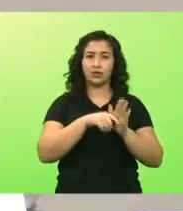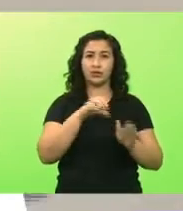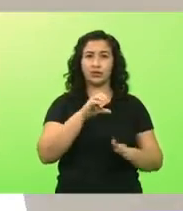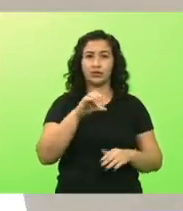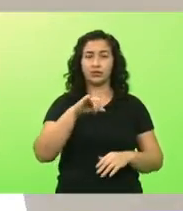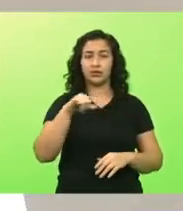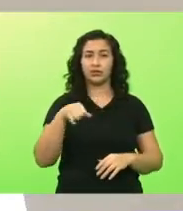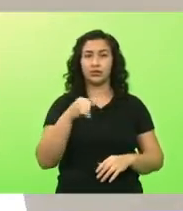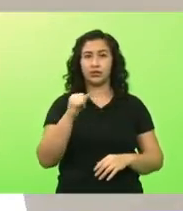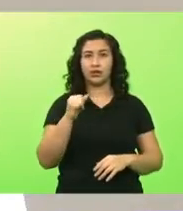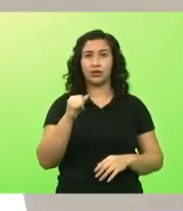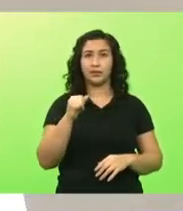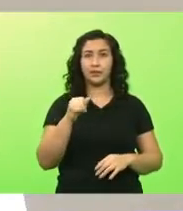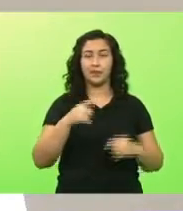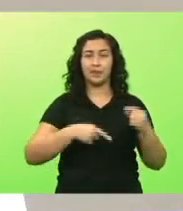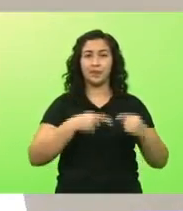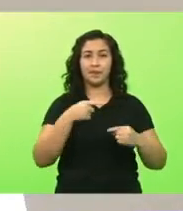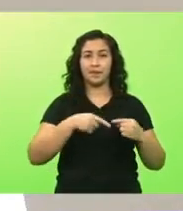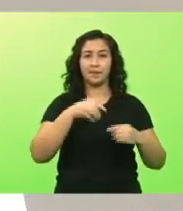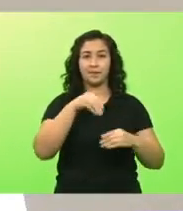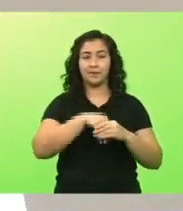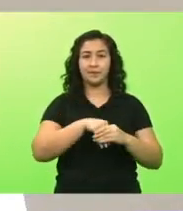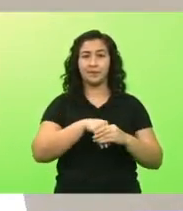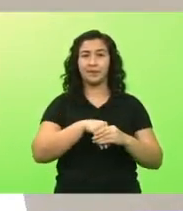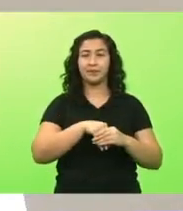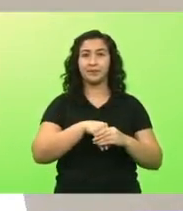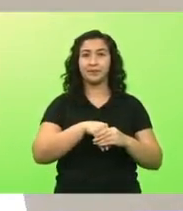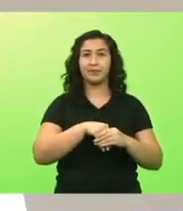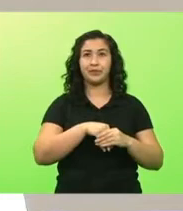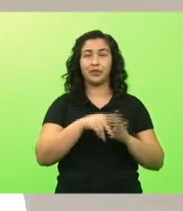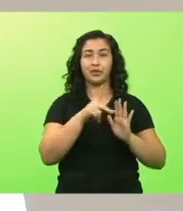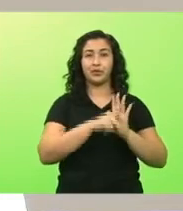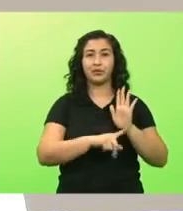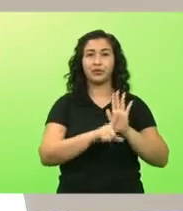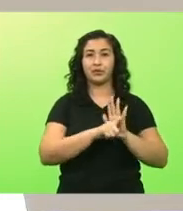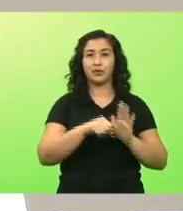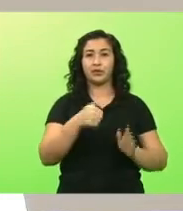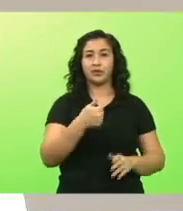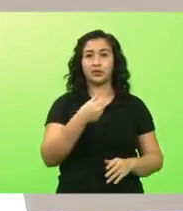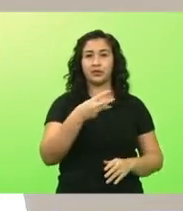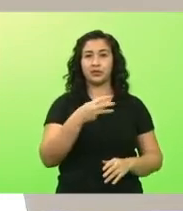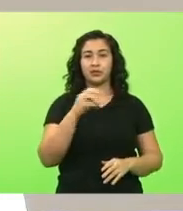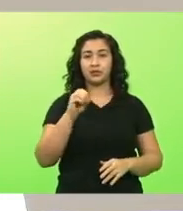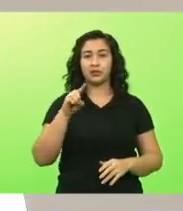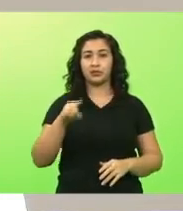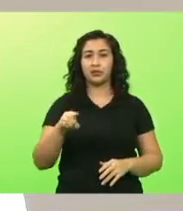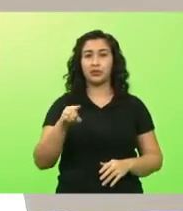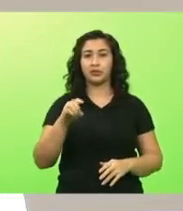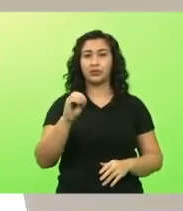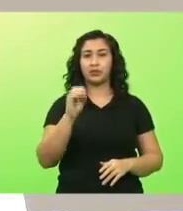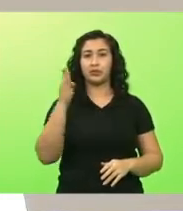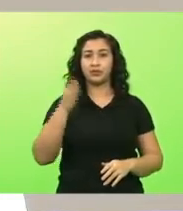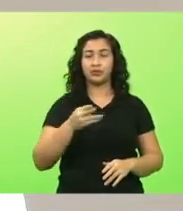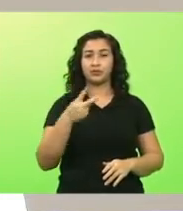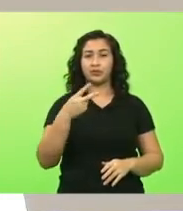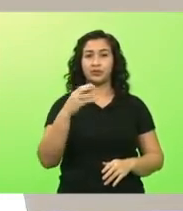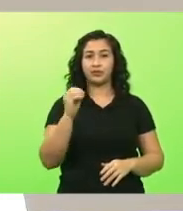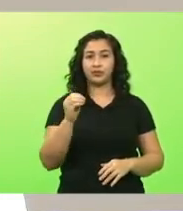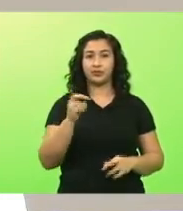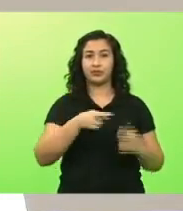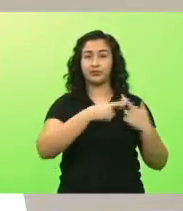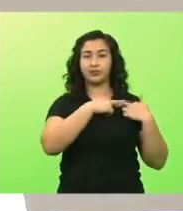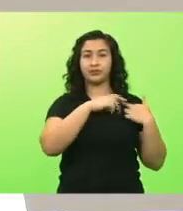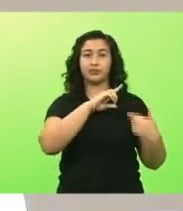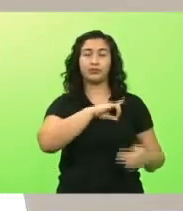Justiça. Discussão e votação em turno único do projeto de lei 130.0 de 2020, autoria deputado delegado Ulisses